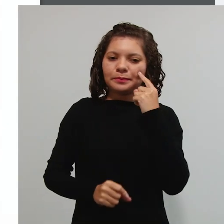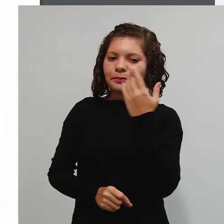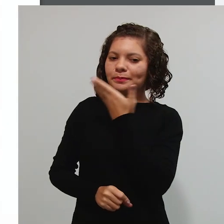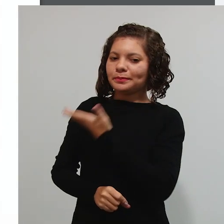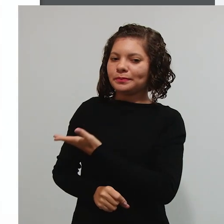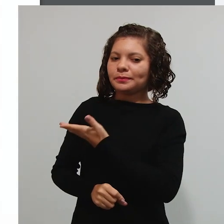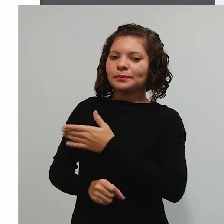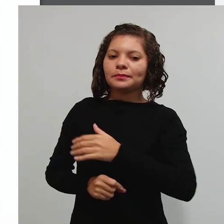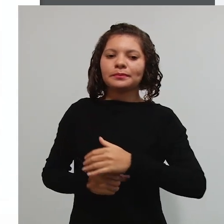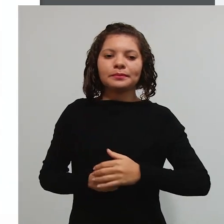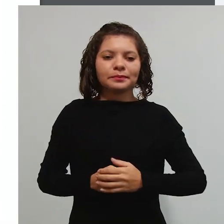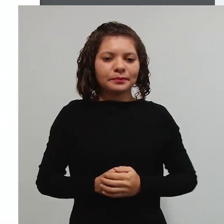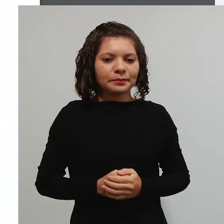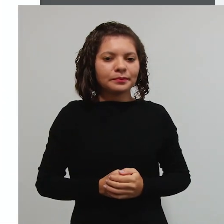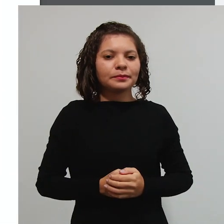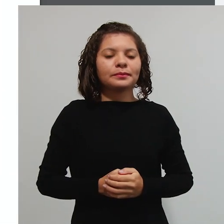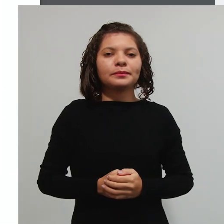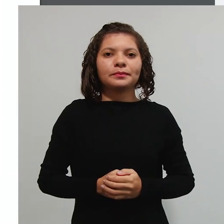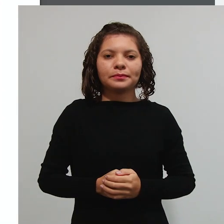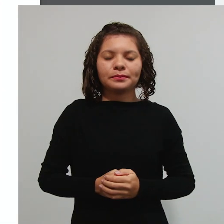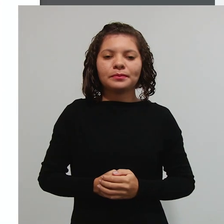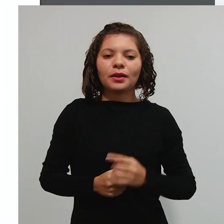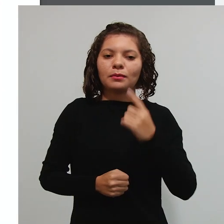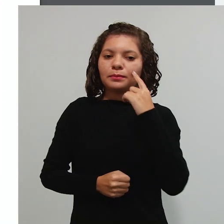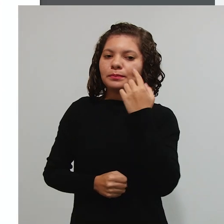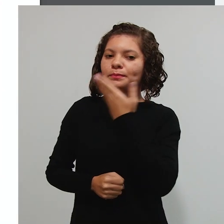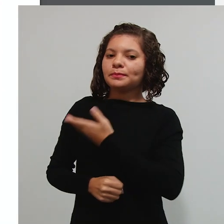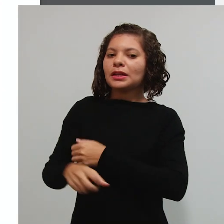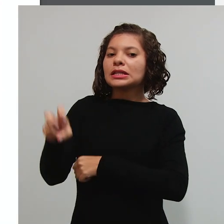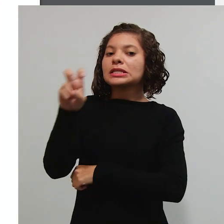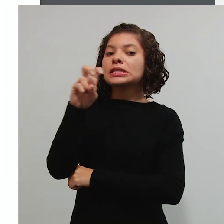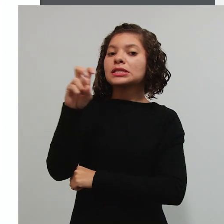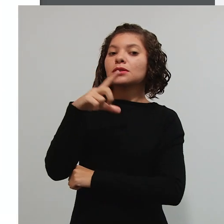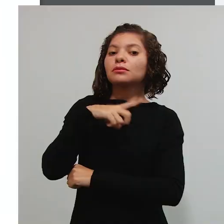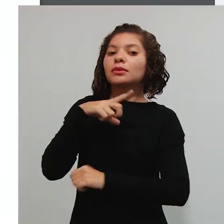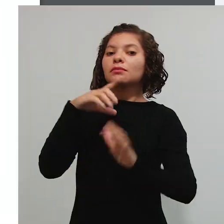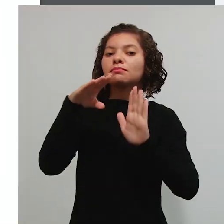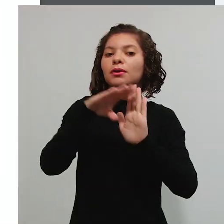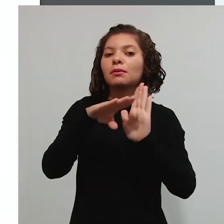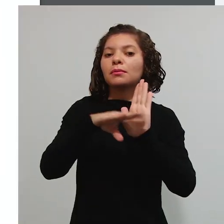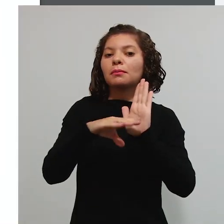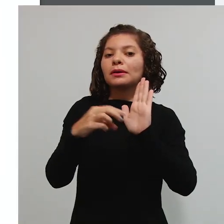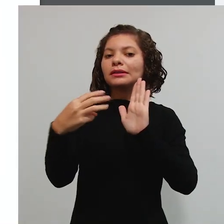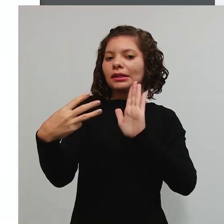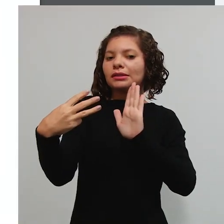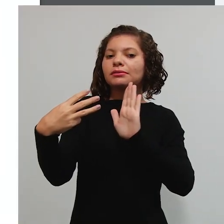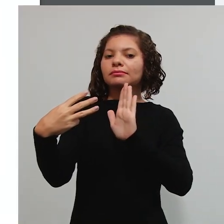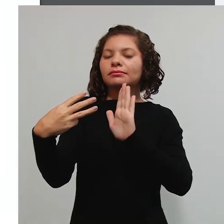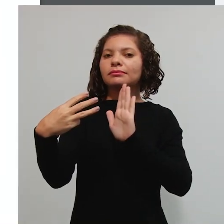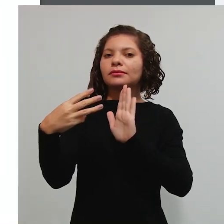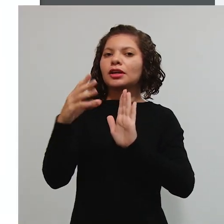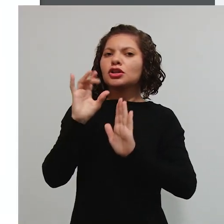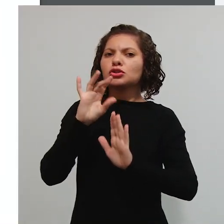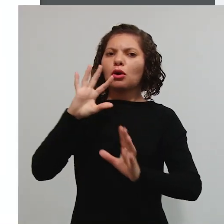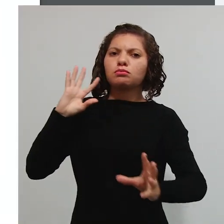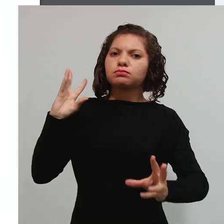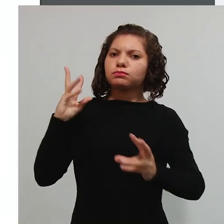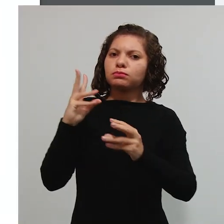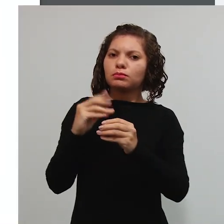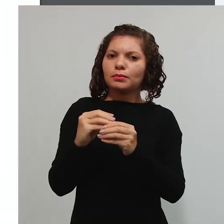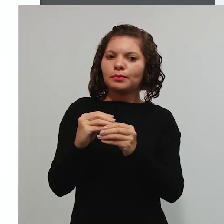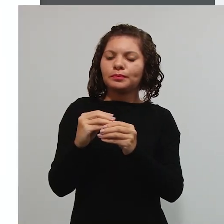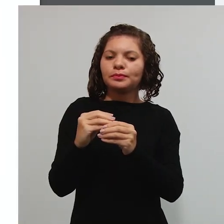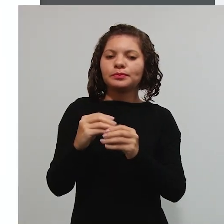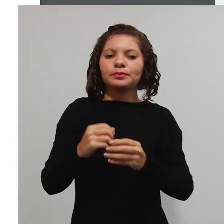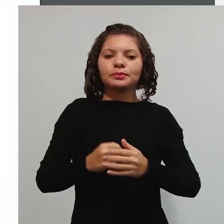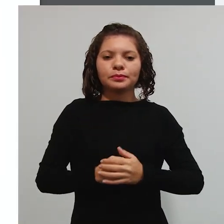Somos. A seção Quem Somos, ela tem 3 elementos. Então, a gente já viu isso, a gente só está recapitulando. O